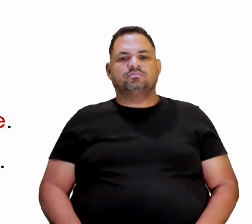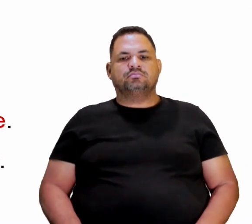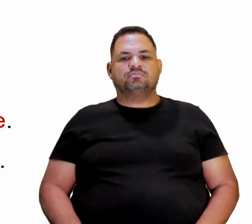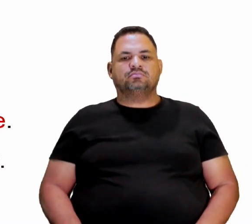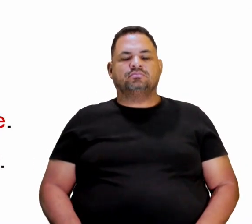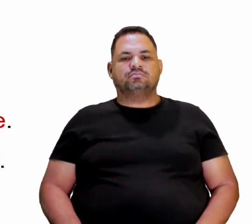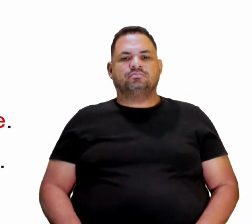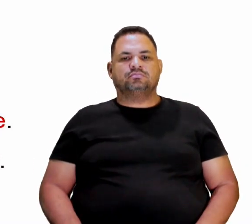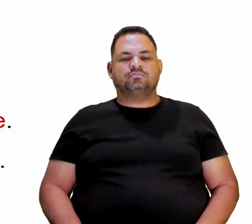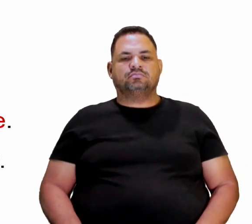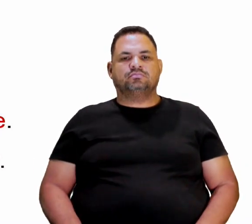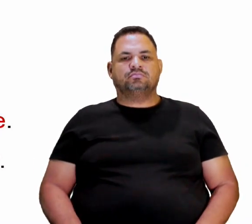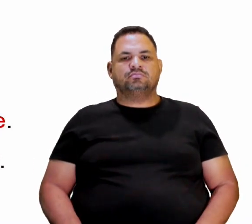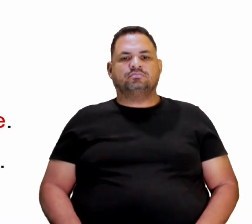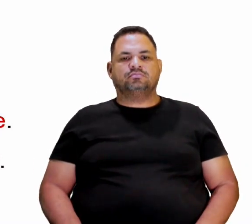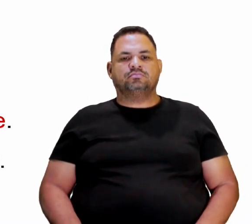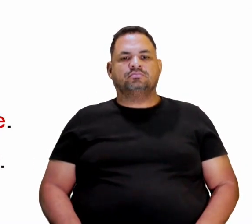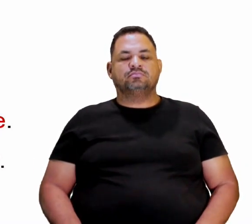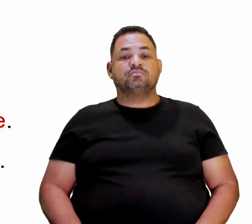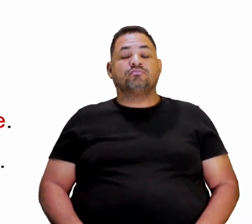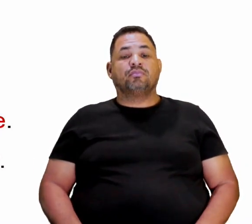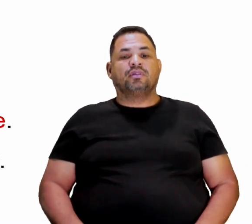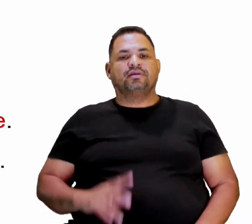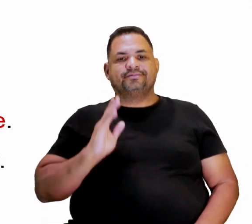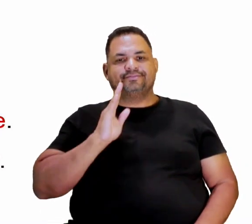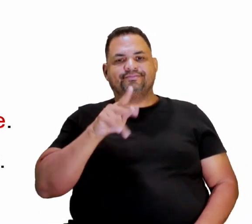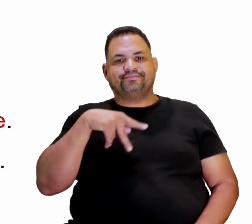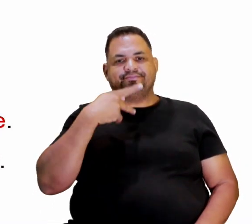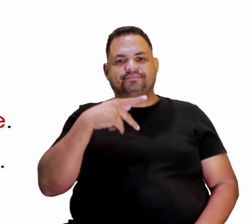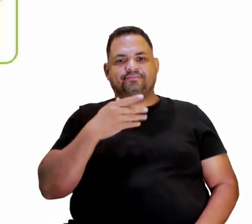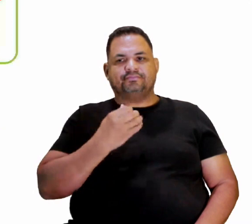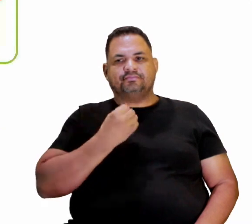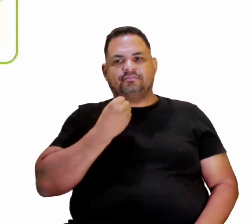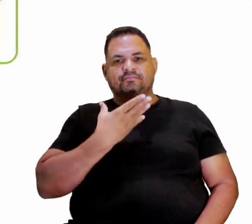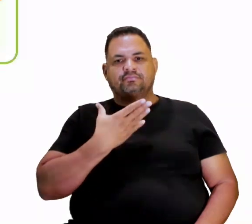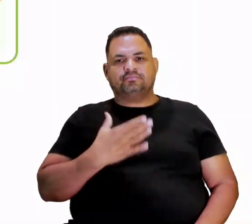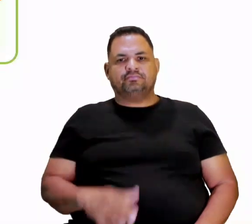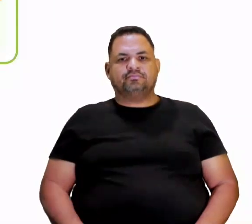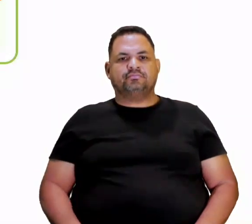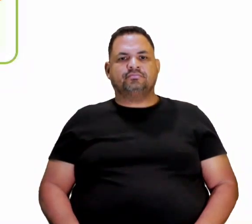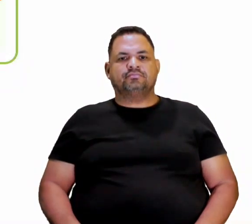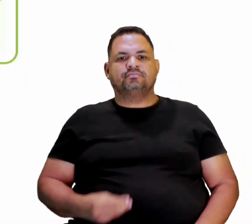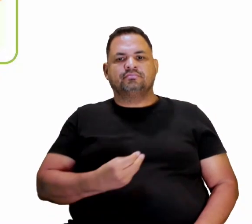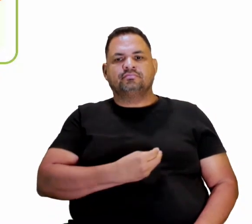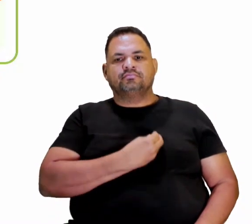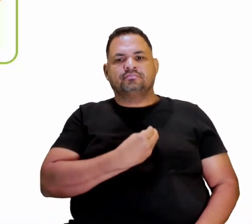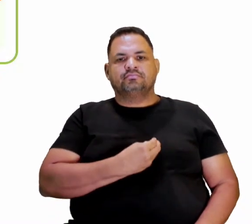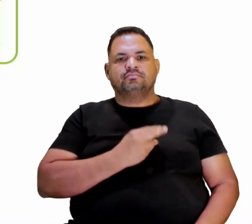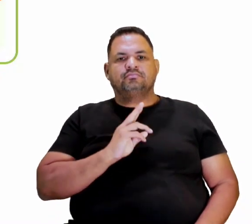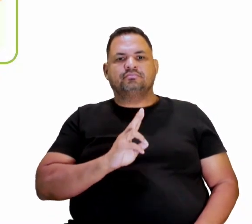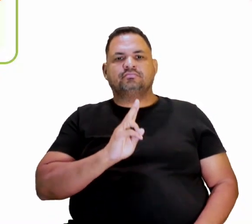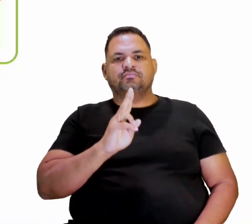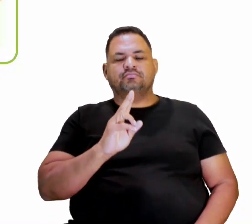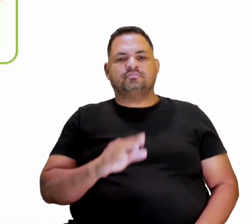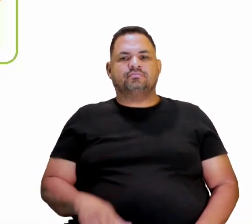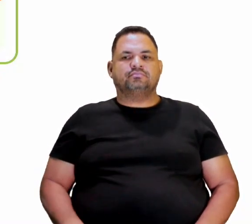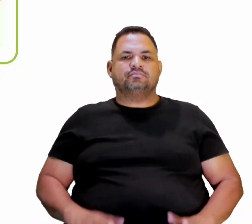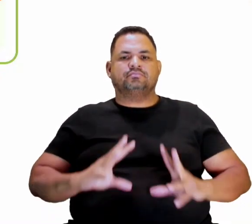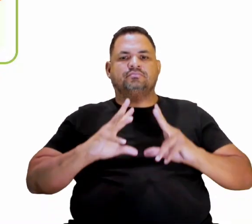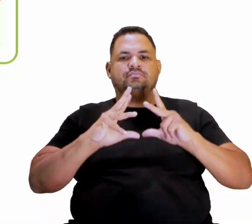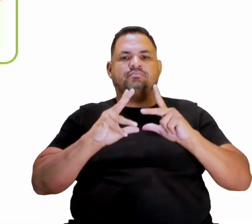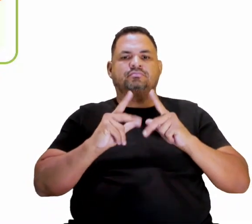Yes, they are, né? Como eu acabei de falar lá para vocês. Muito bem, present continuous é bem fácil, tenho certeza que todo